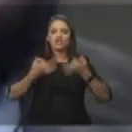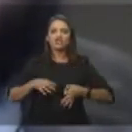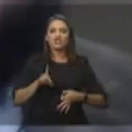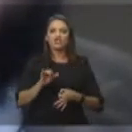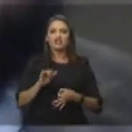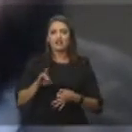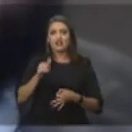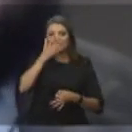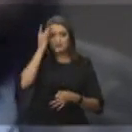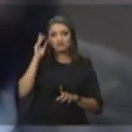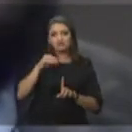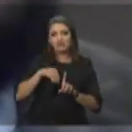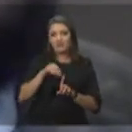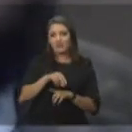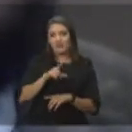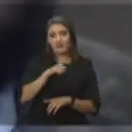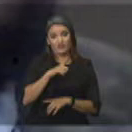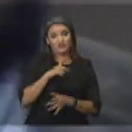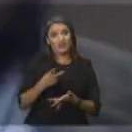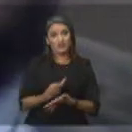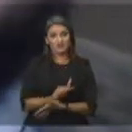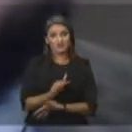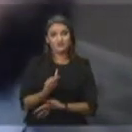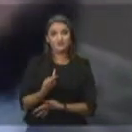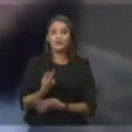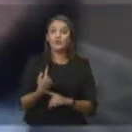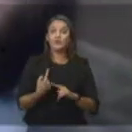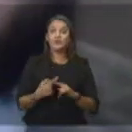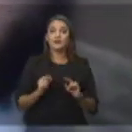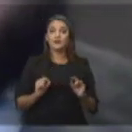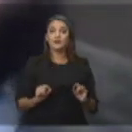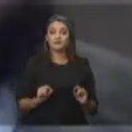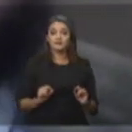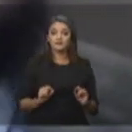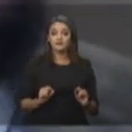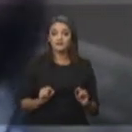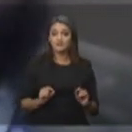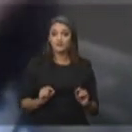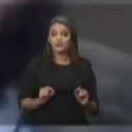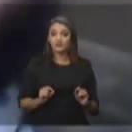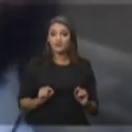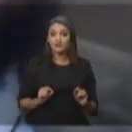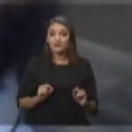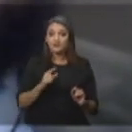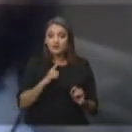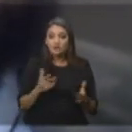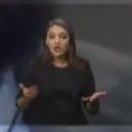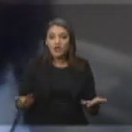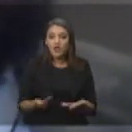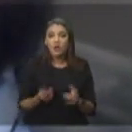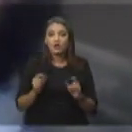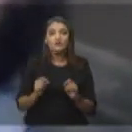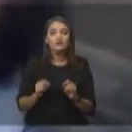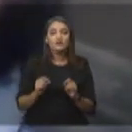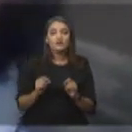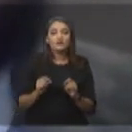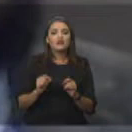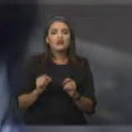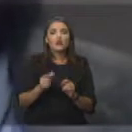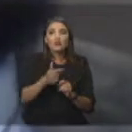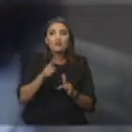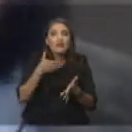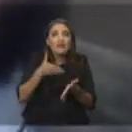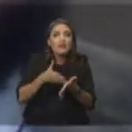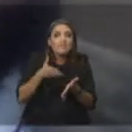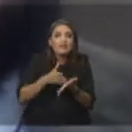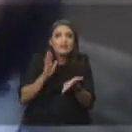humana, ministro Luiz Roberto Barroso, uma vez que o que temos nessa situação é a ausência de qualquer limitação,